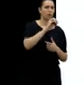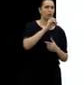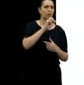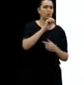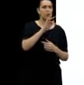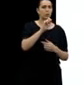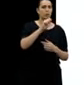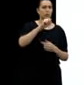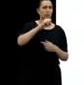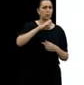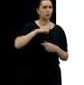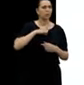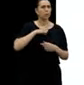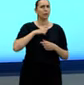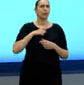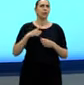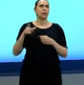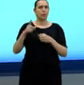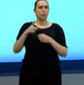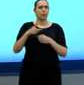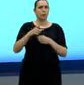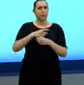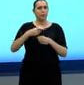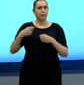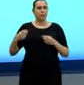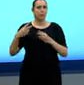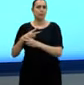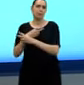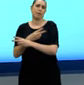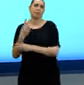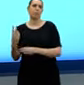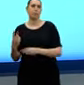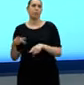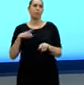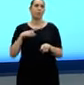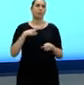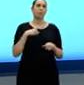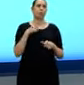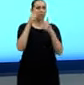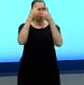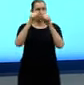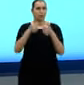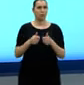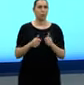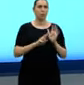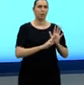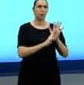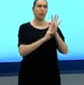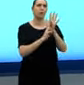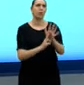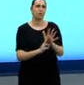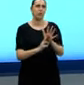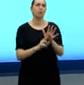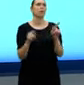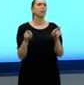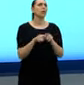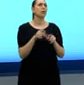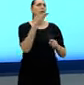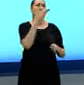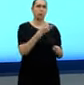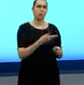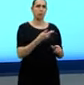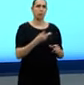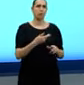metáfase 2, anáfase 2 e telófase 2. Então, essa imagem nós podemos ver a representação aqui também. Aqui, sim,